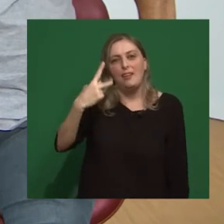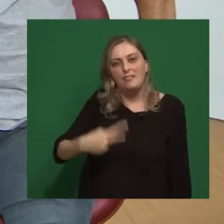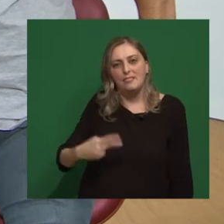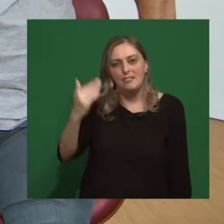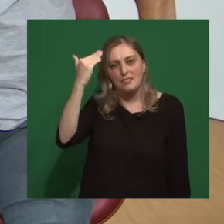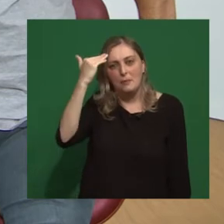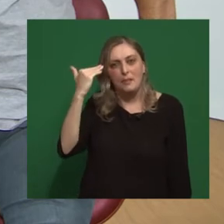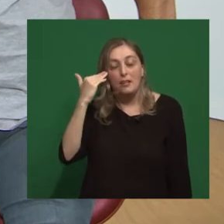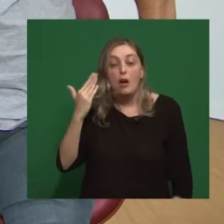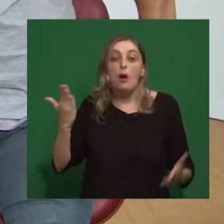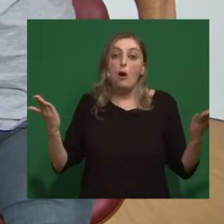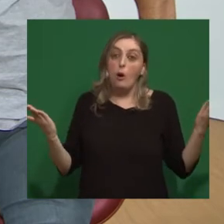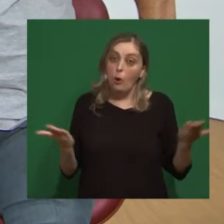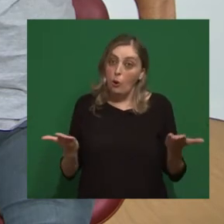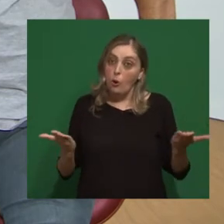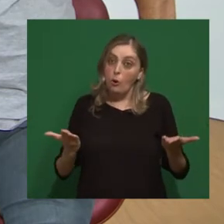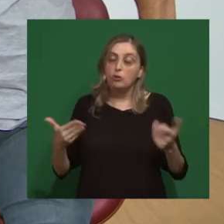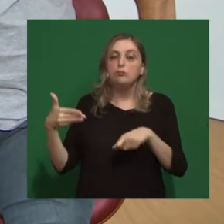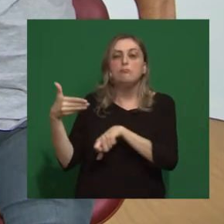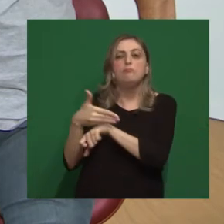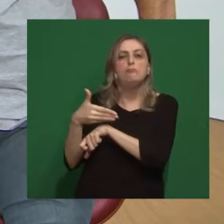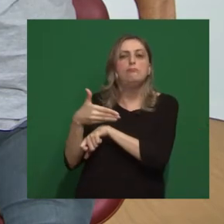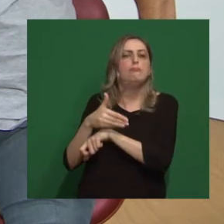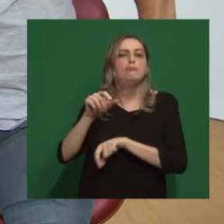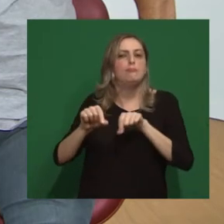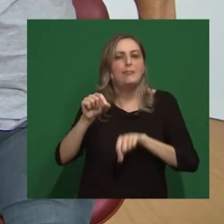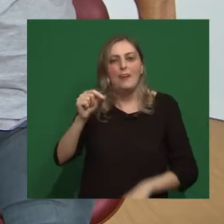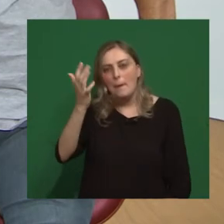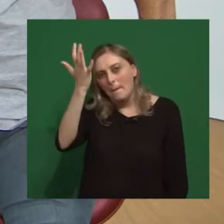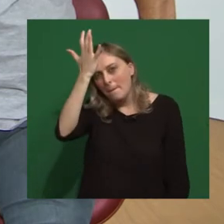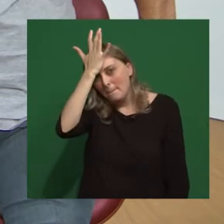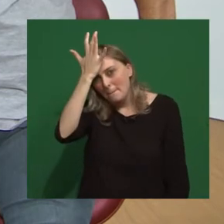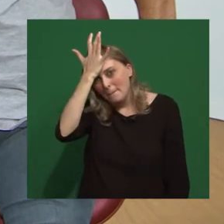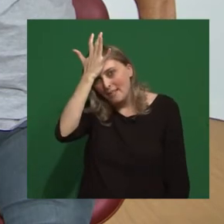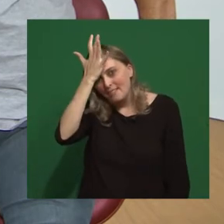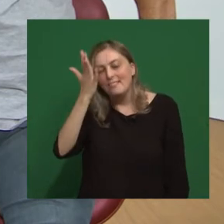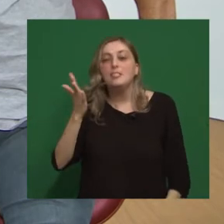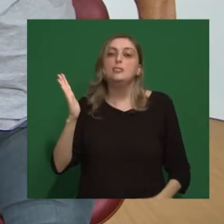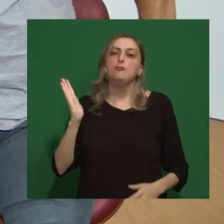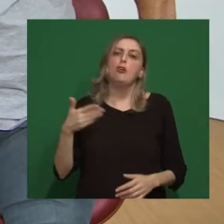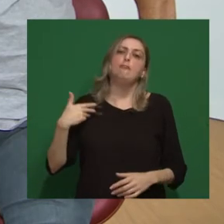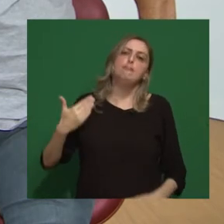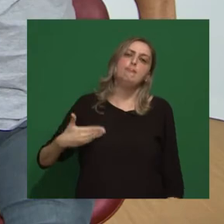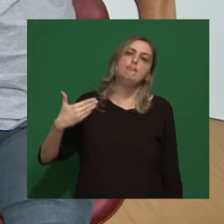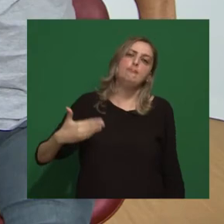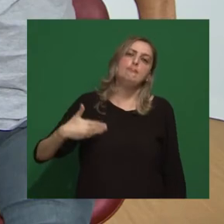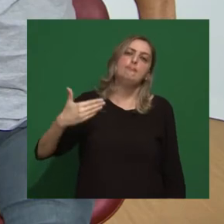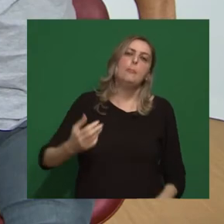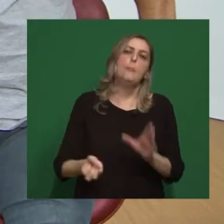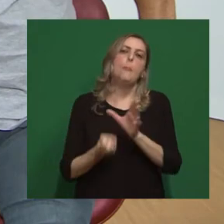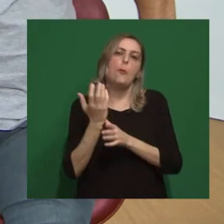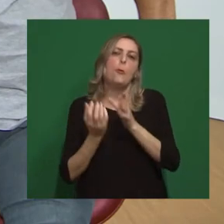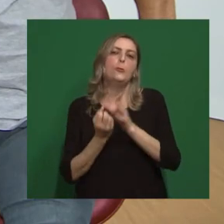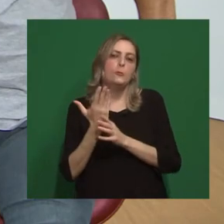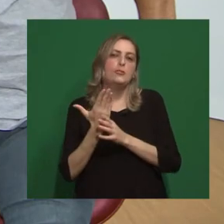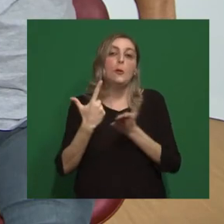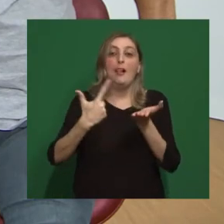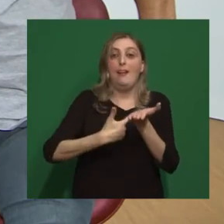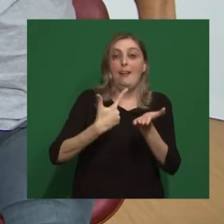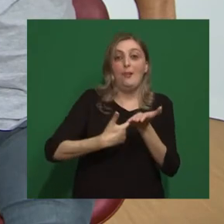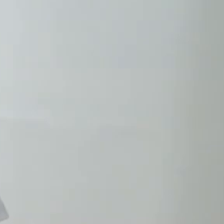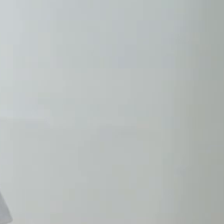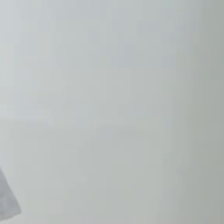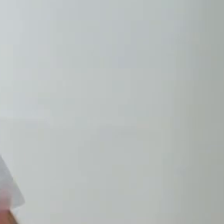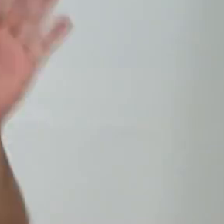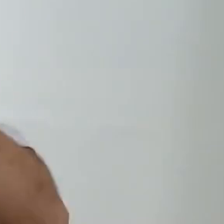contamos hoje com a participação do Panta, que esteve conosco durante a produção do volume 1 desta